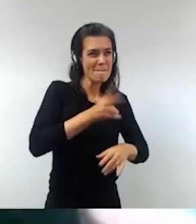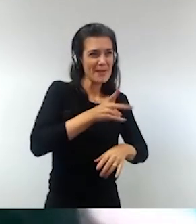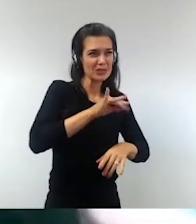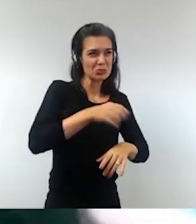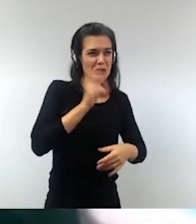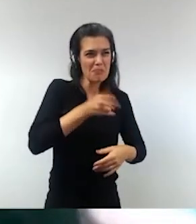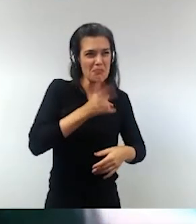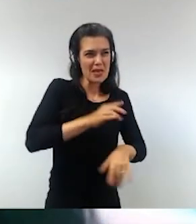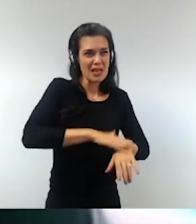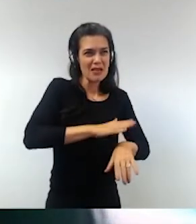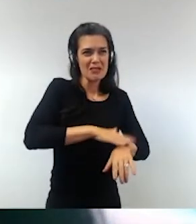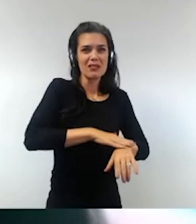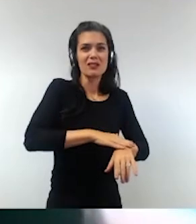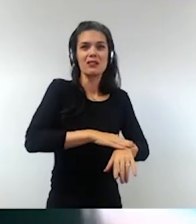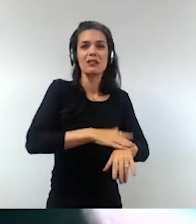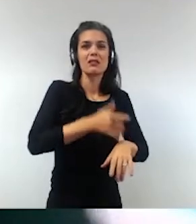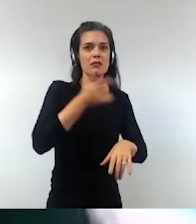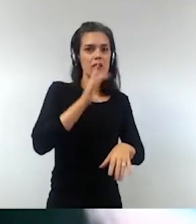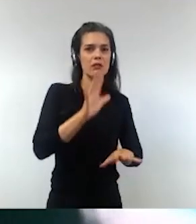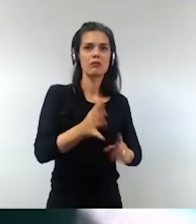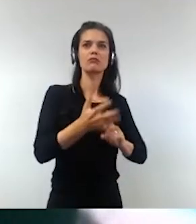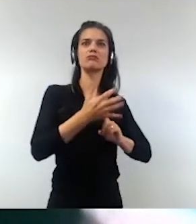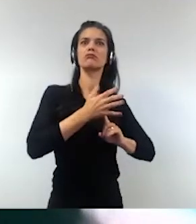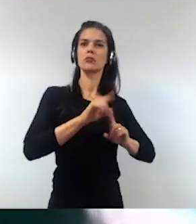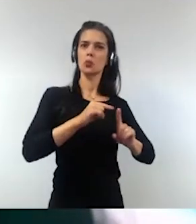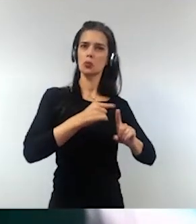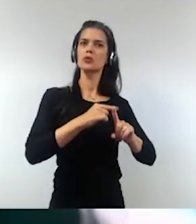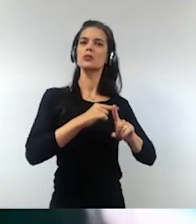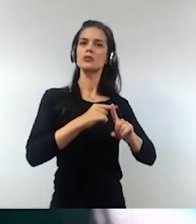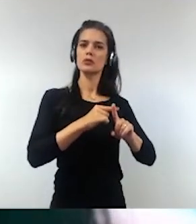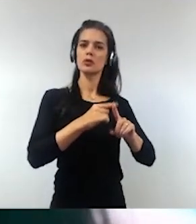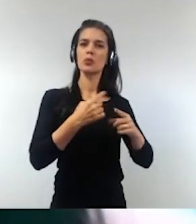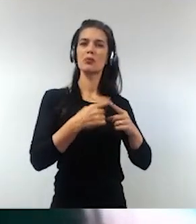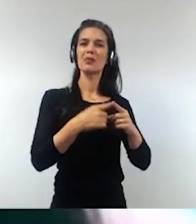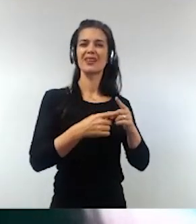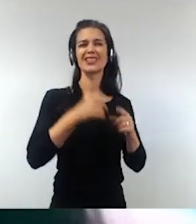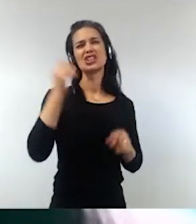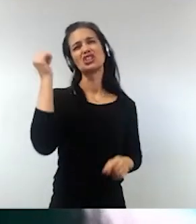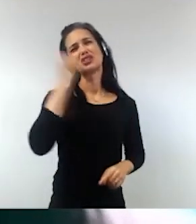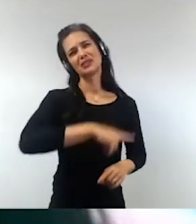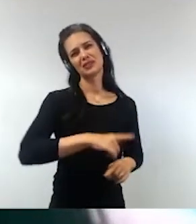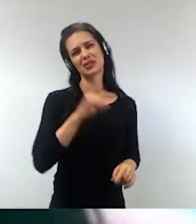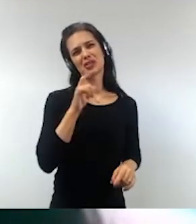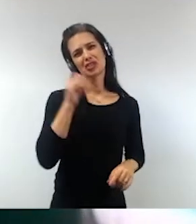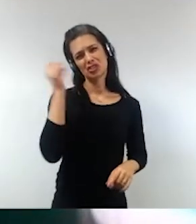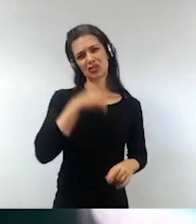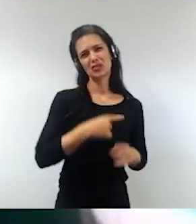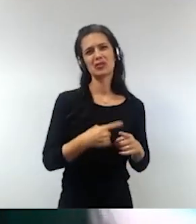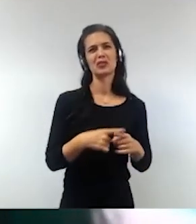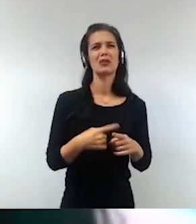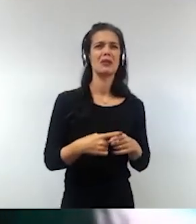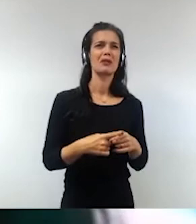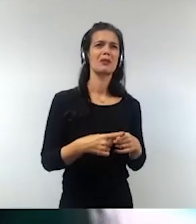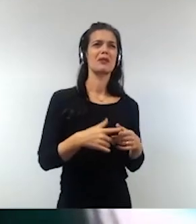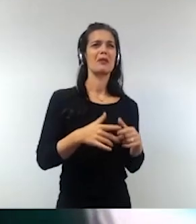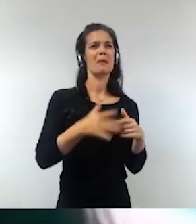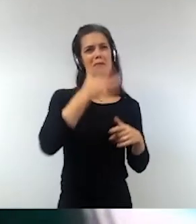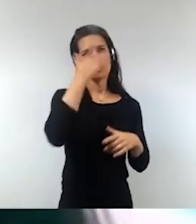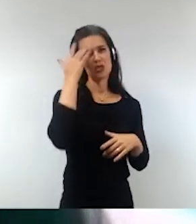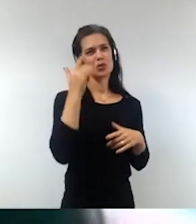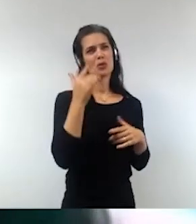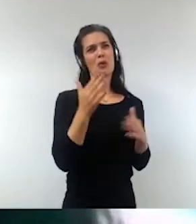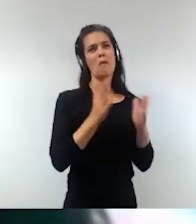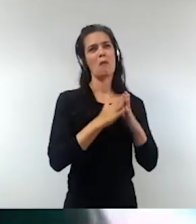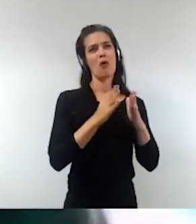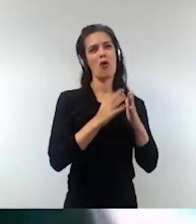engajadas, eu tive um impacto super positivo nesses casos que antes eram muito difíceis, seja por conta de agenda, seja porque as pessoas